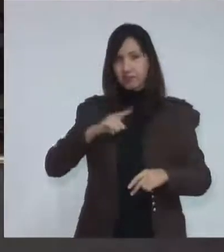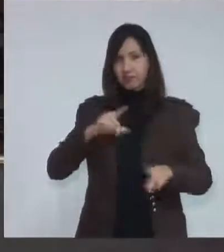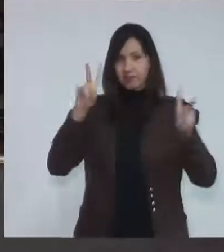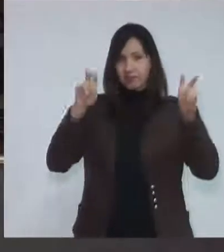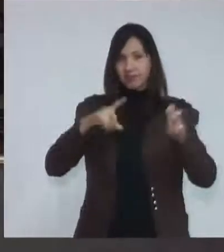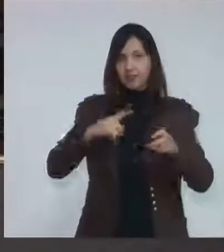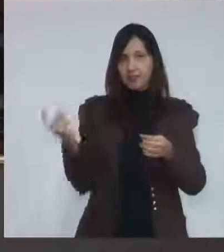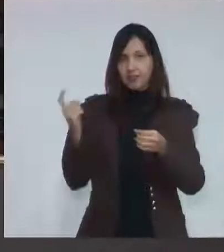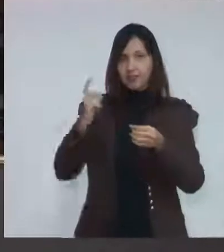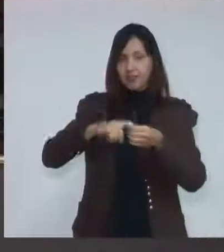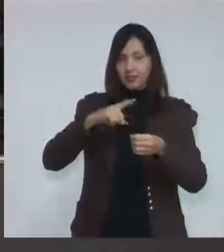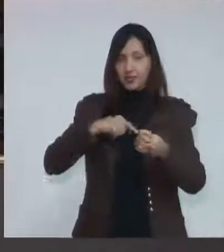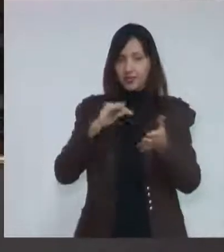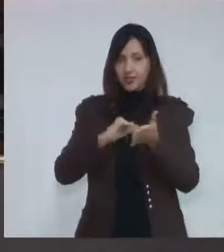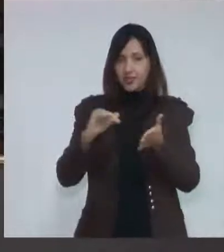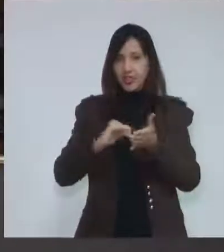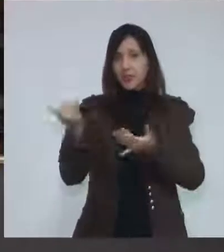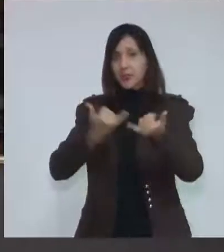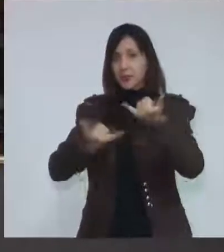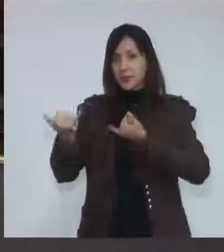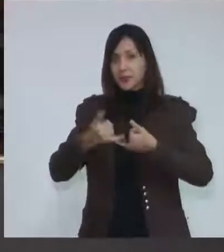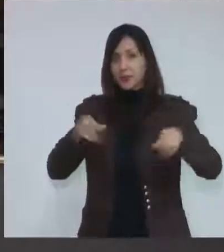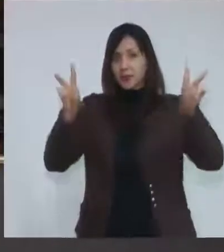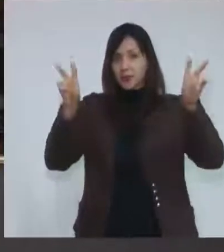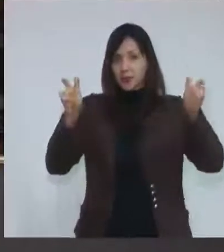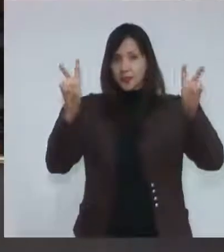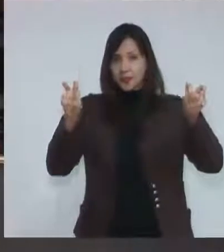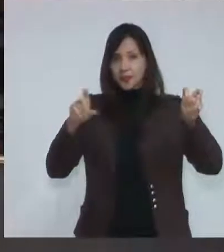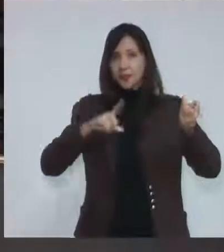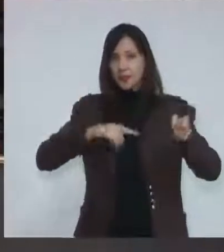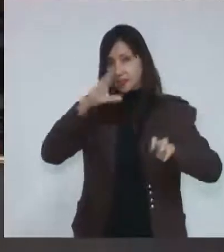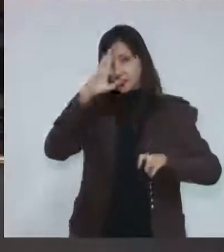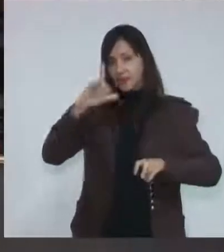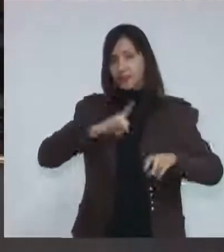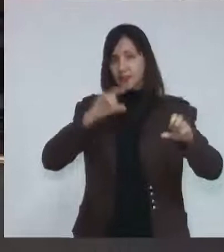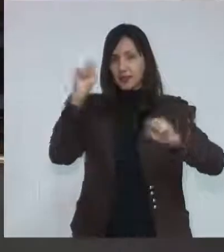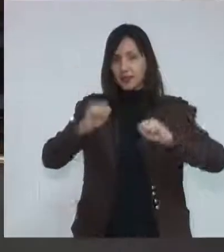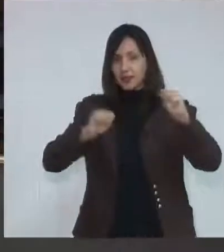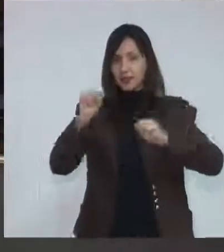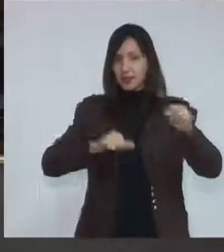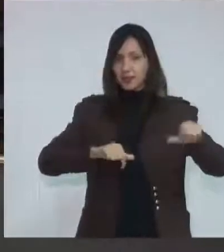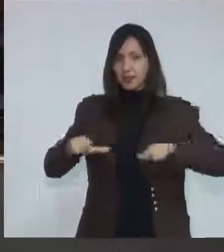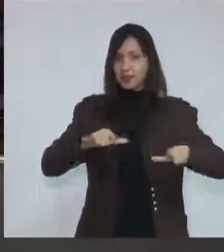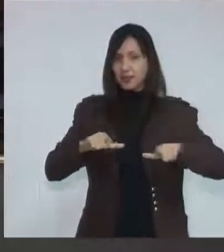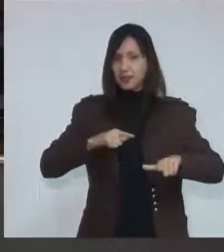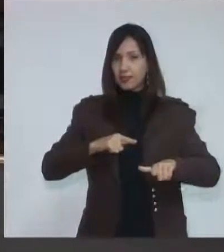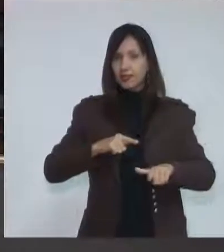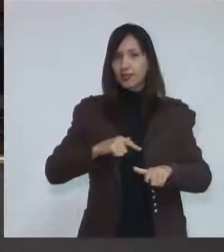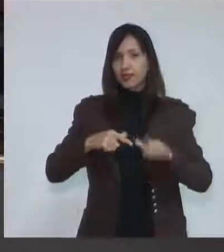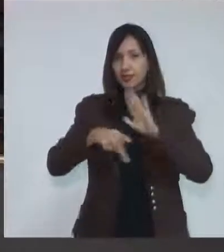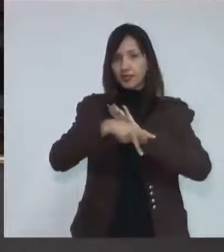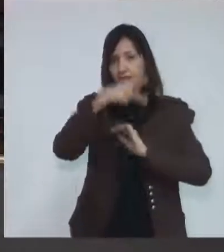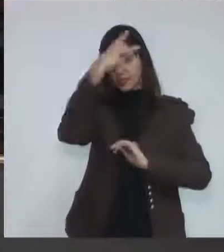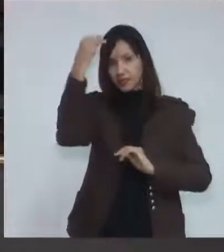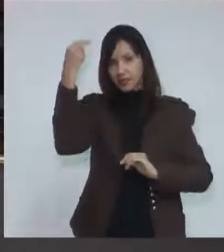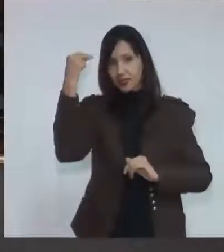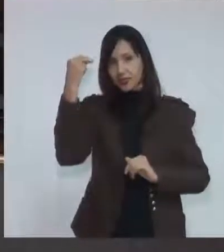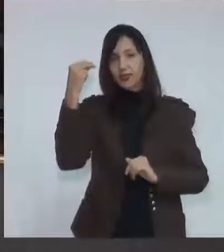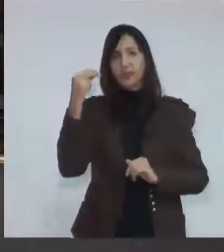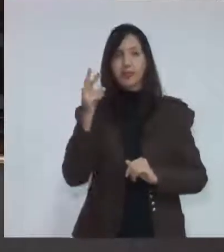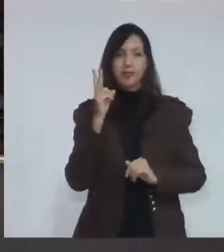da secretaria competente, nos preste as seguintes informações referentes à empresa prestadora de serviços à Prefeitura Municipal de Vinhedo,